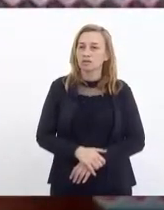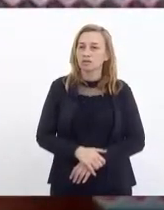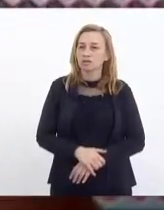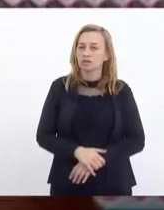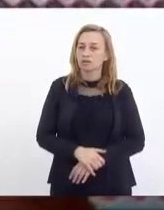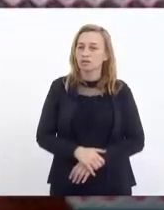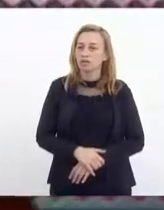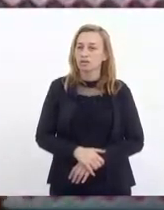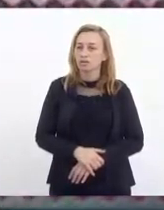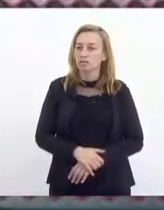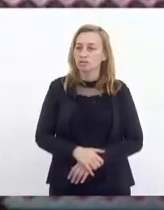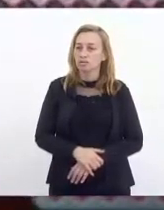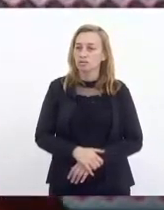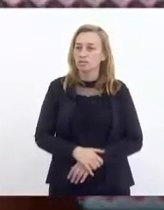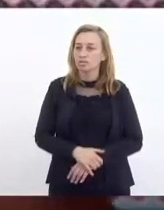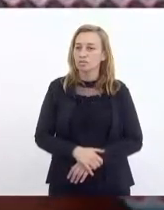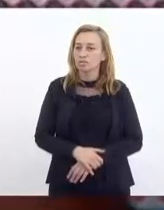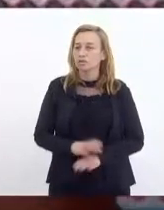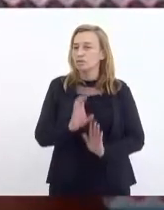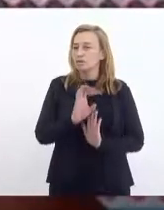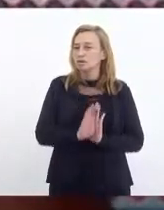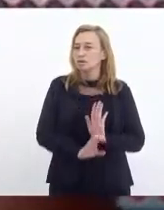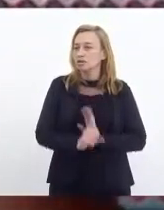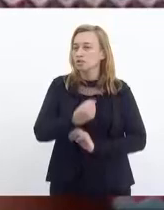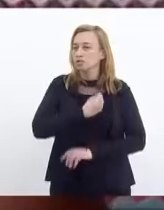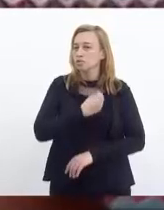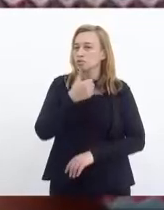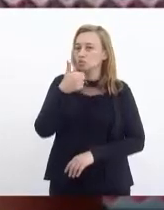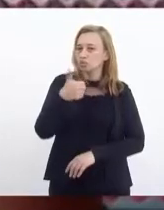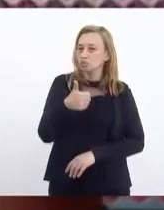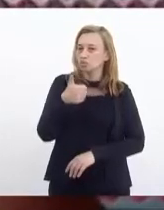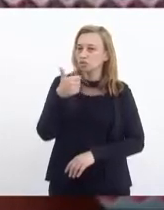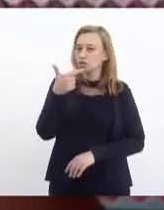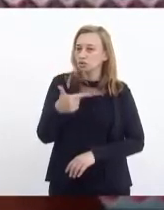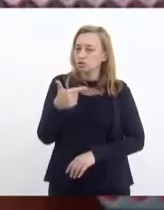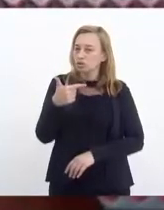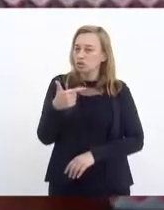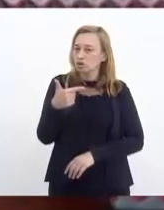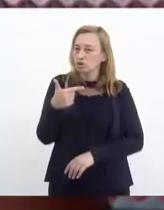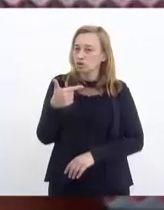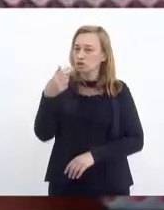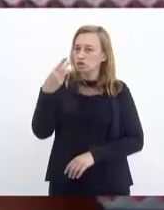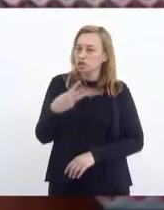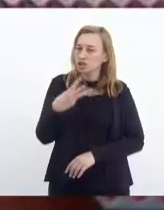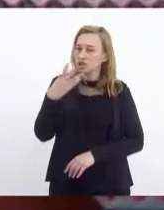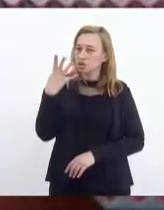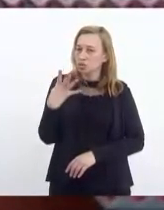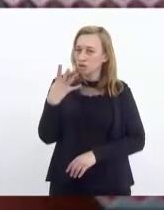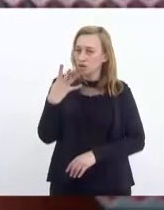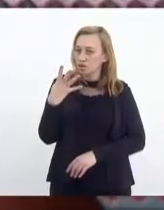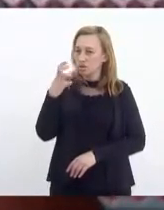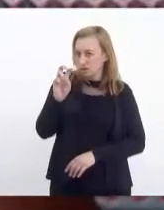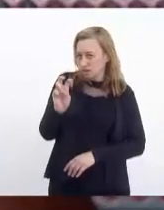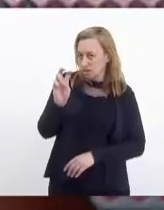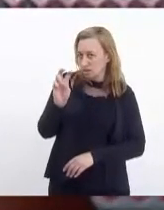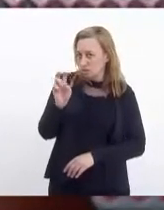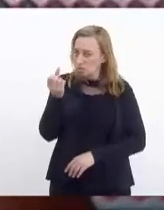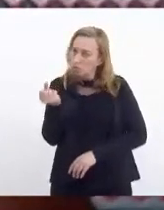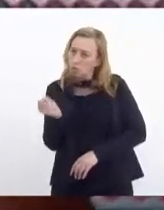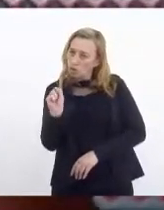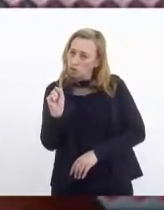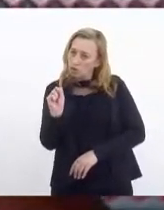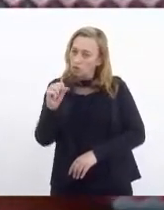é as emendas número 1, 2, 3, 4, 5,